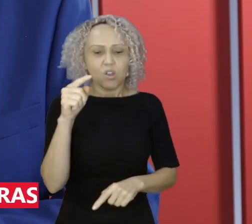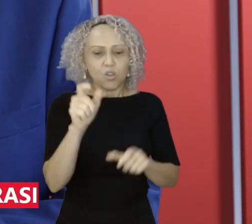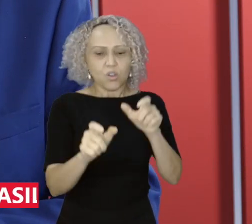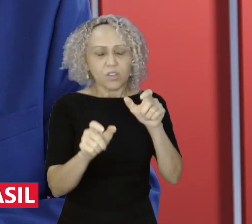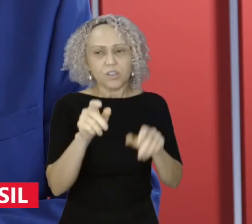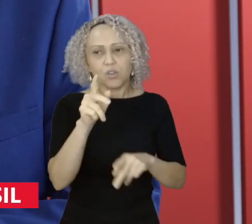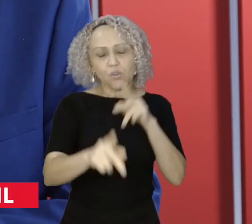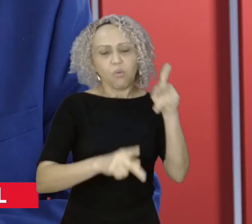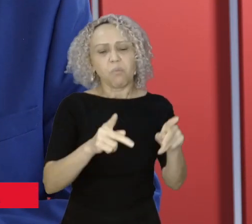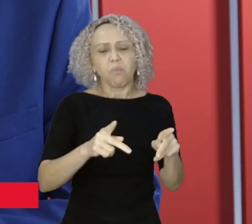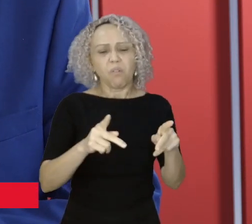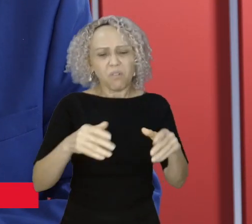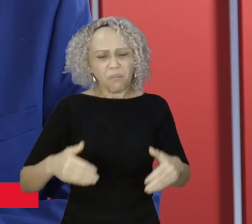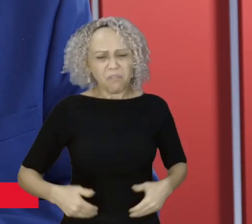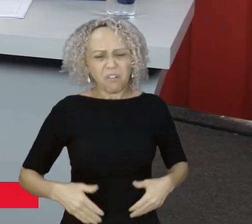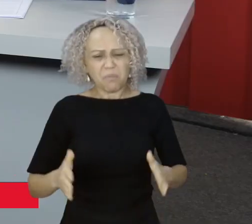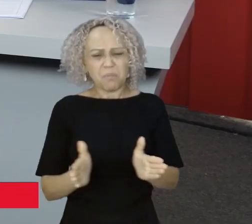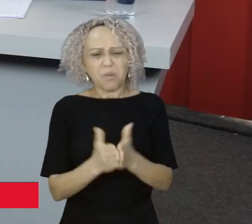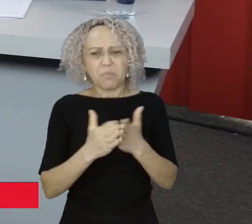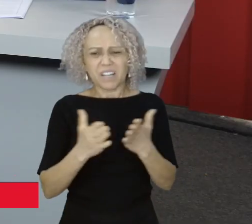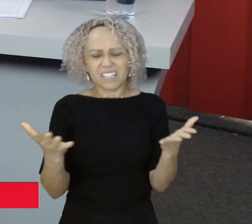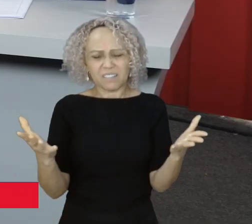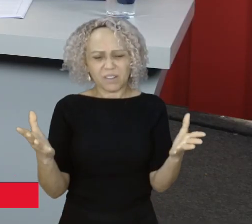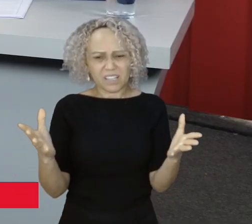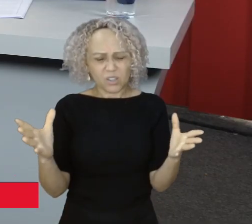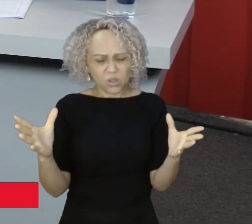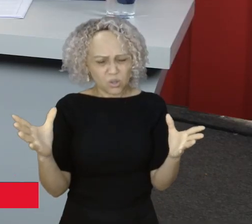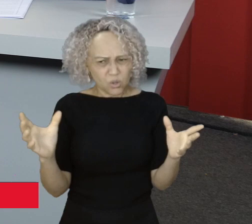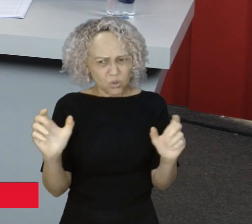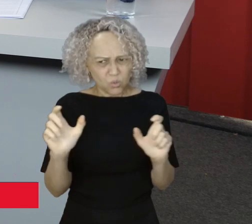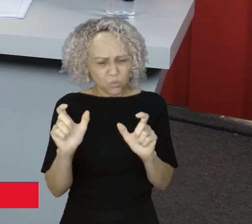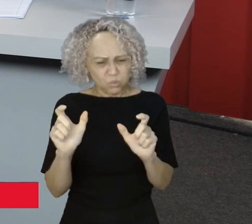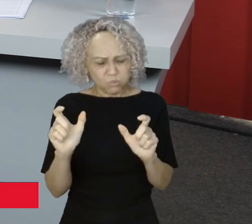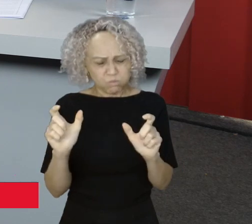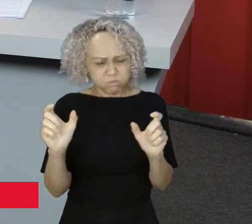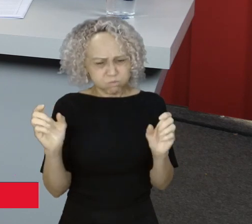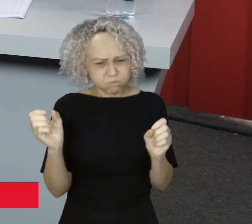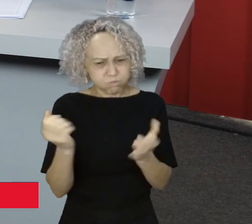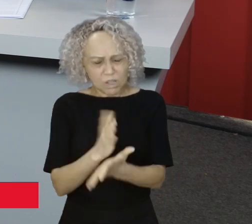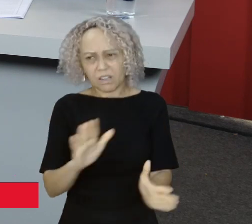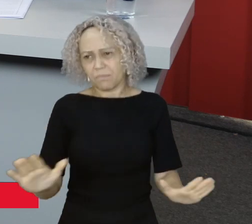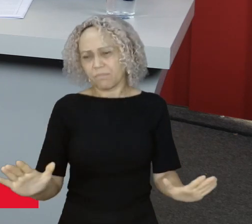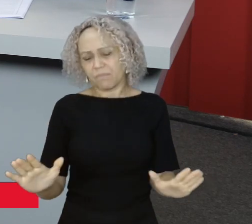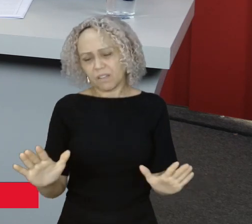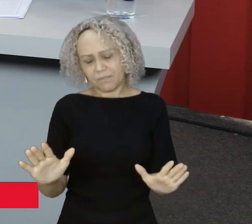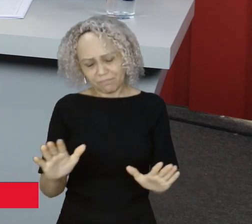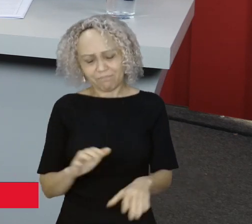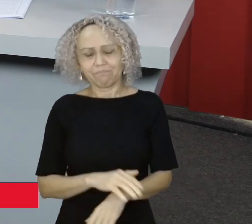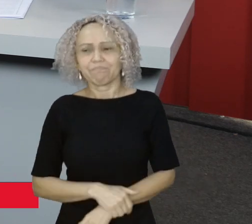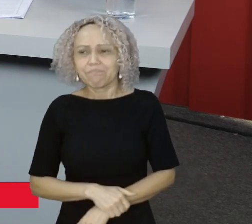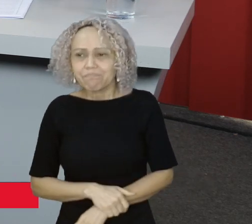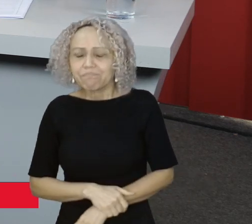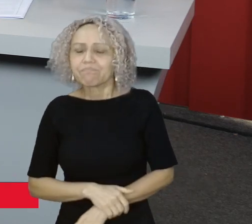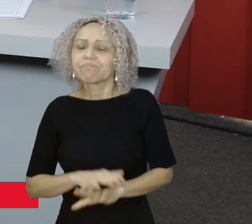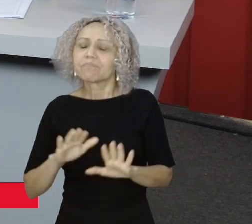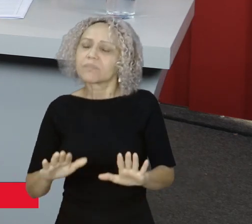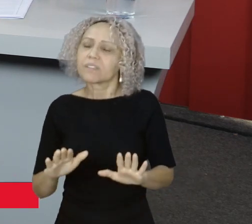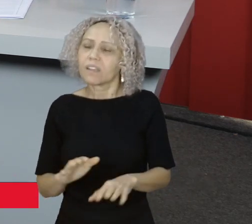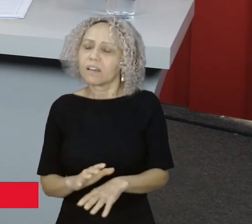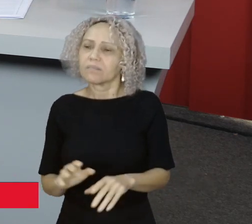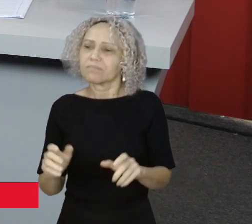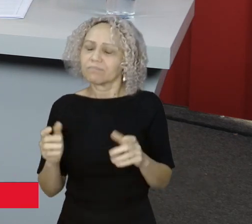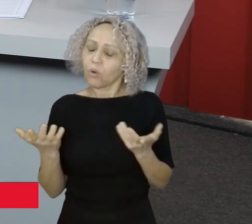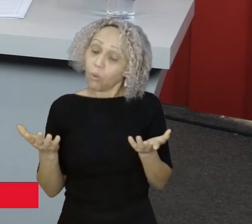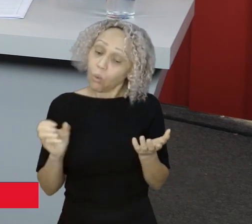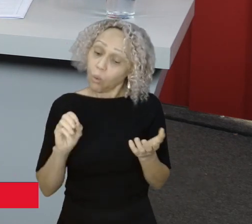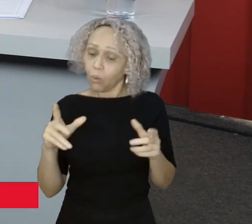voltando, o Brasil está voltando, estamos juntos. O Brasil está voltando e você continua ligado aqui na Rede Povo de Comunicação para saber de mais ações do